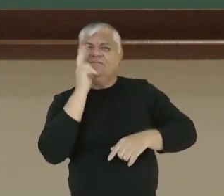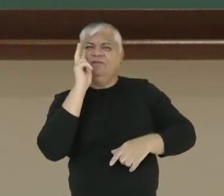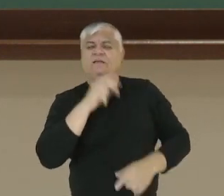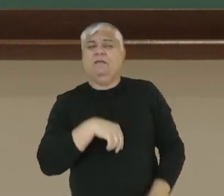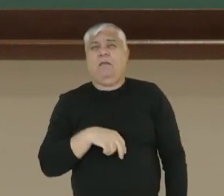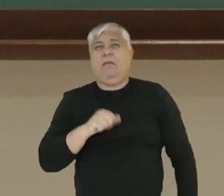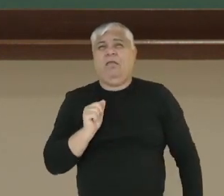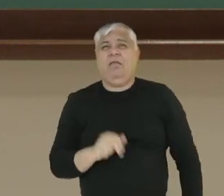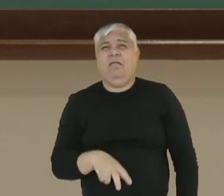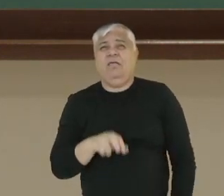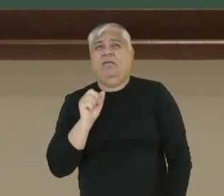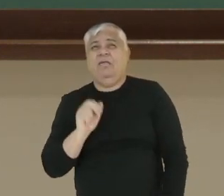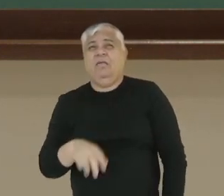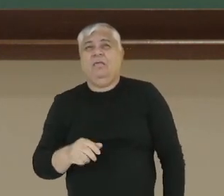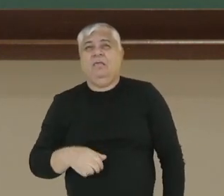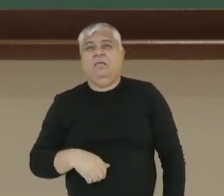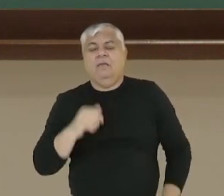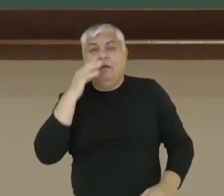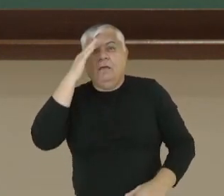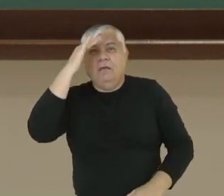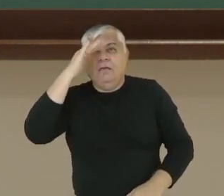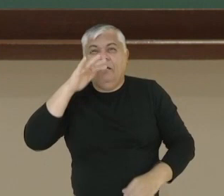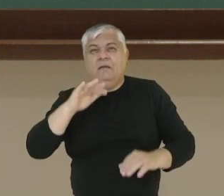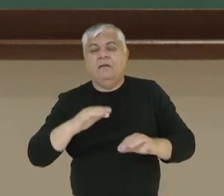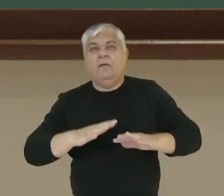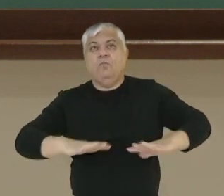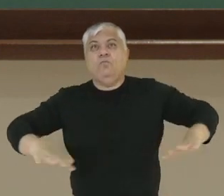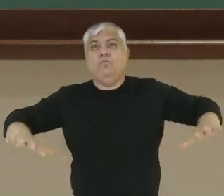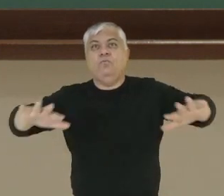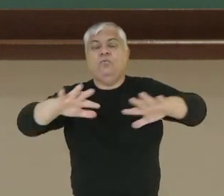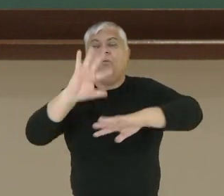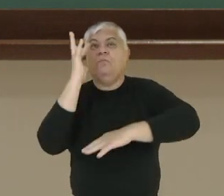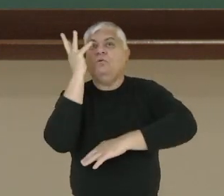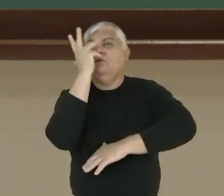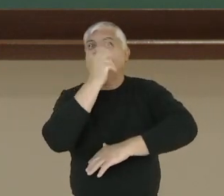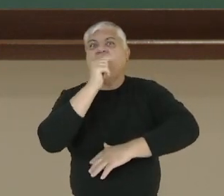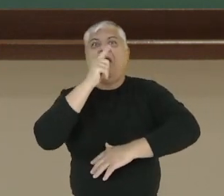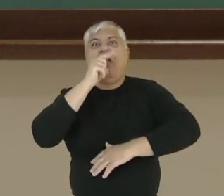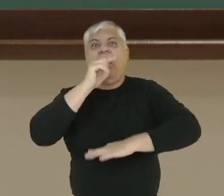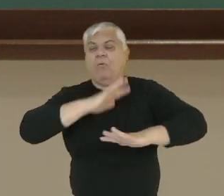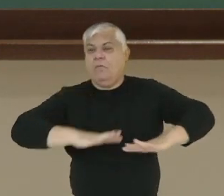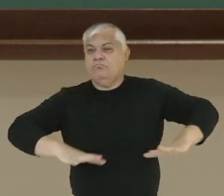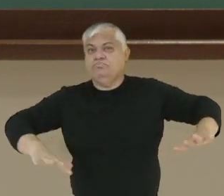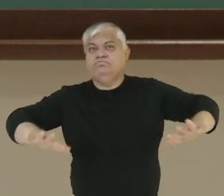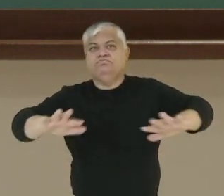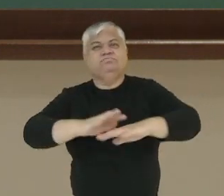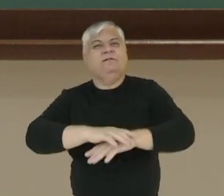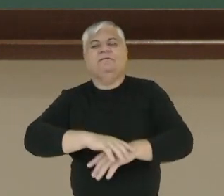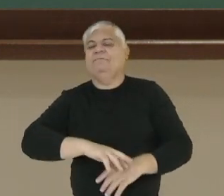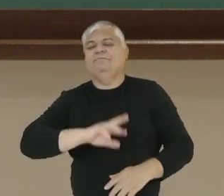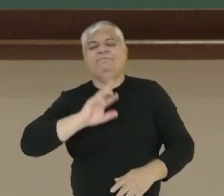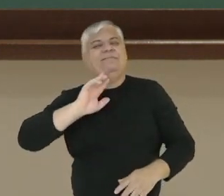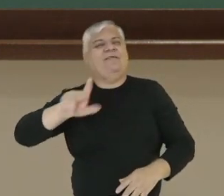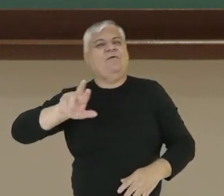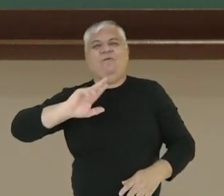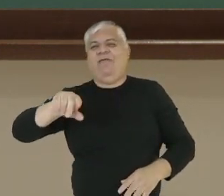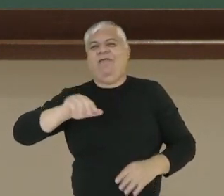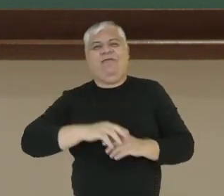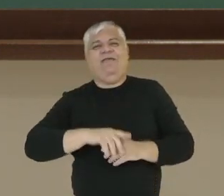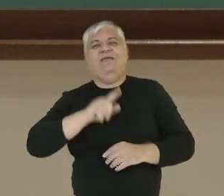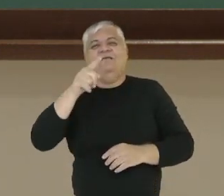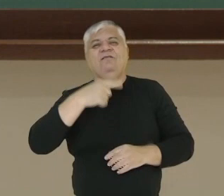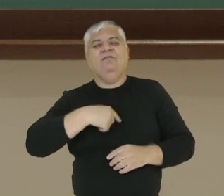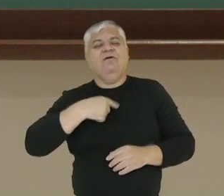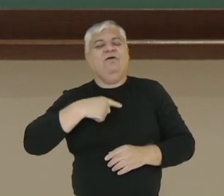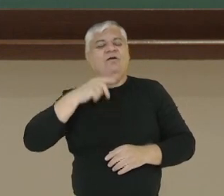deserto e aí de repente ele enxerga um lugar muito bonito, cheio de água e na verdade era uma miragem. Então, uma miragem